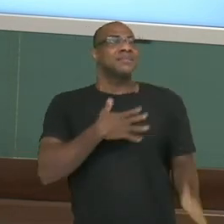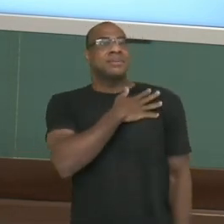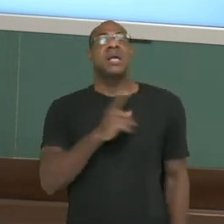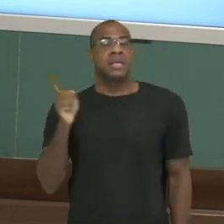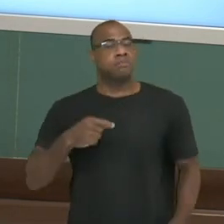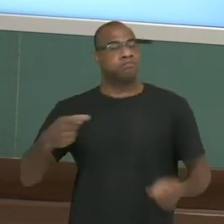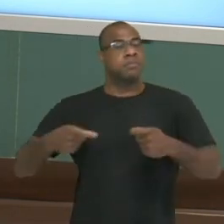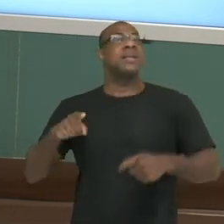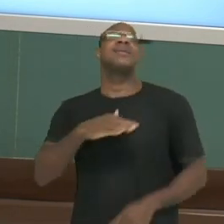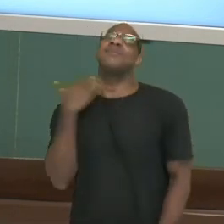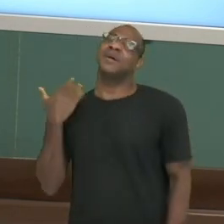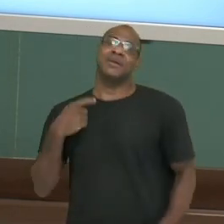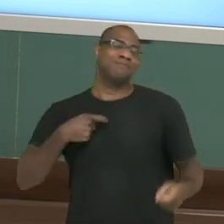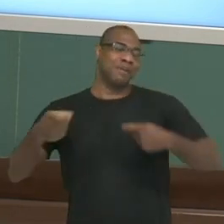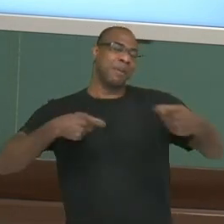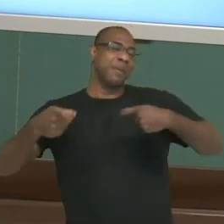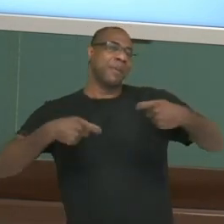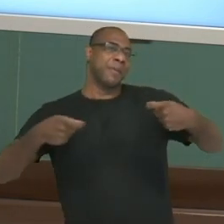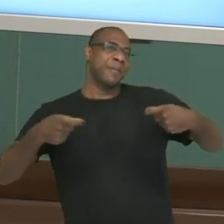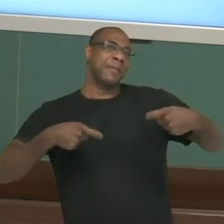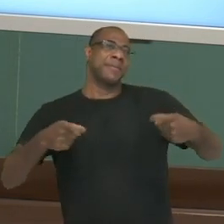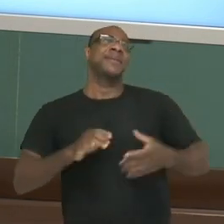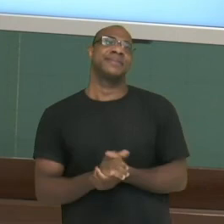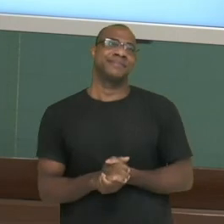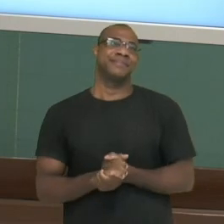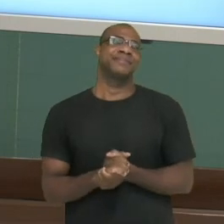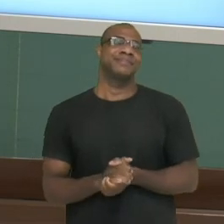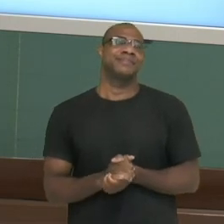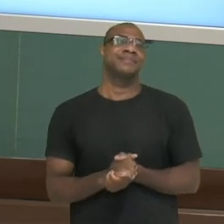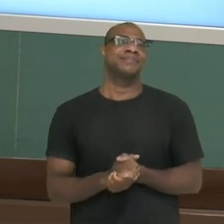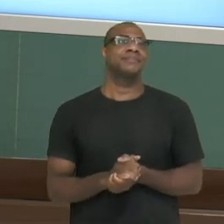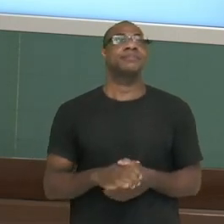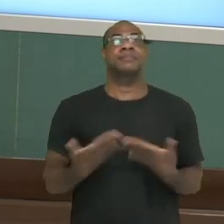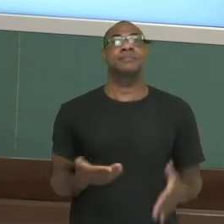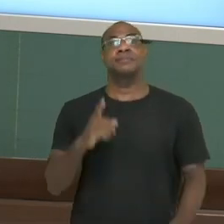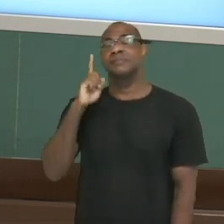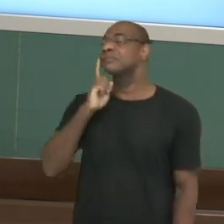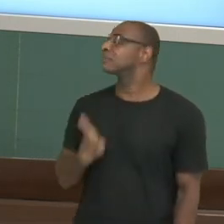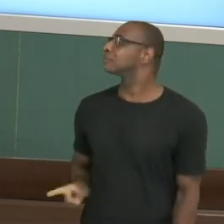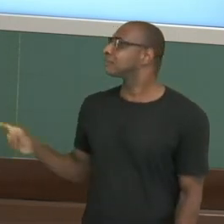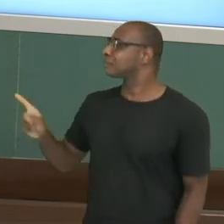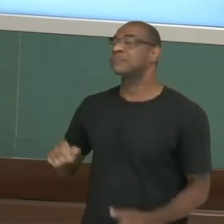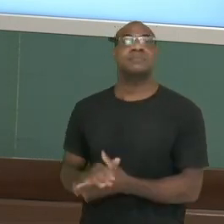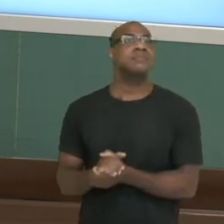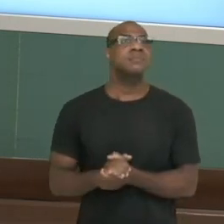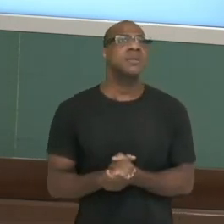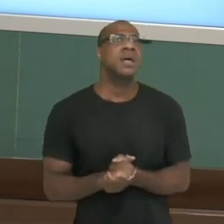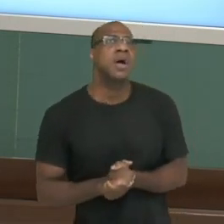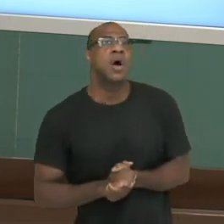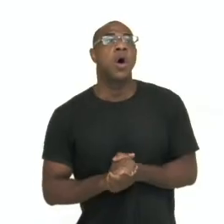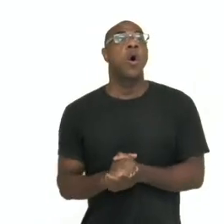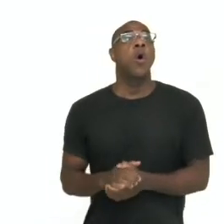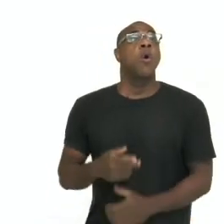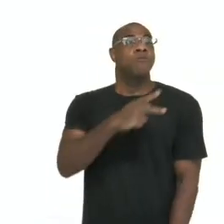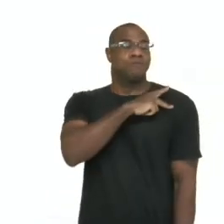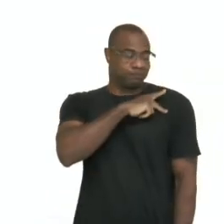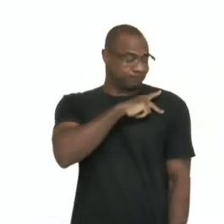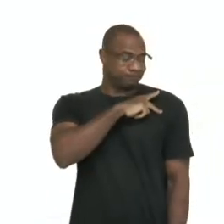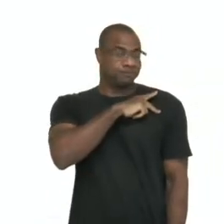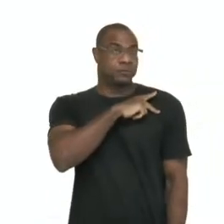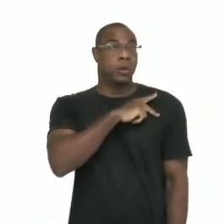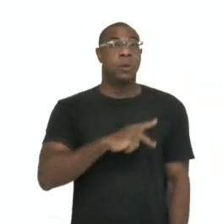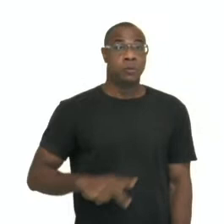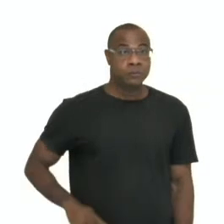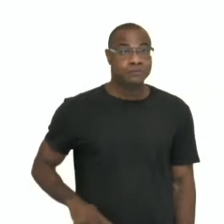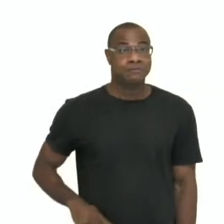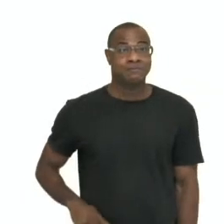confrontos contra forças militares. O governo combateu as guerrilhas violentamente, com o